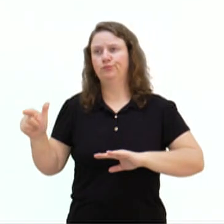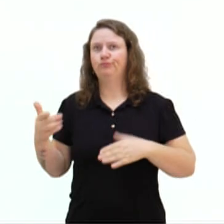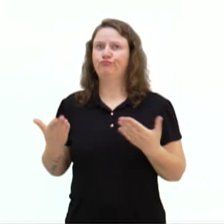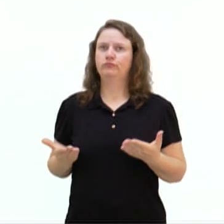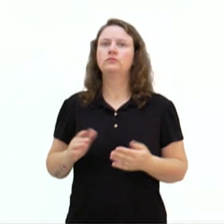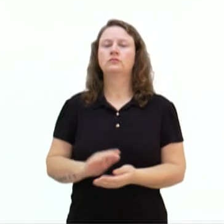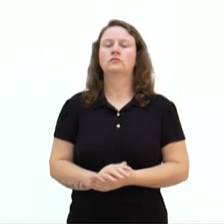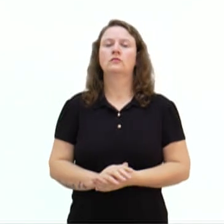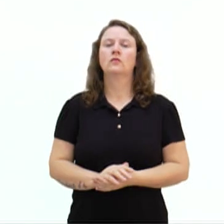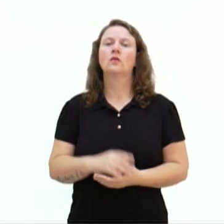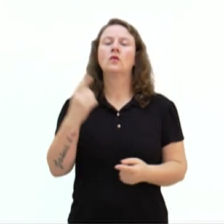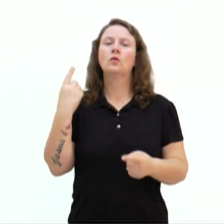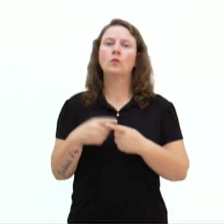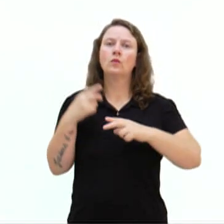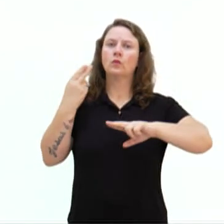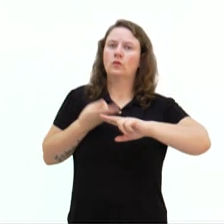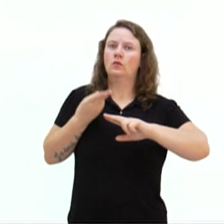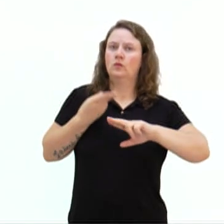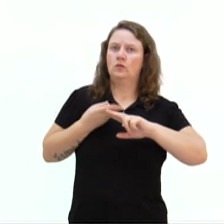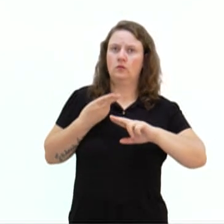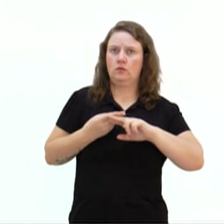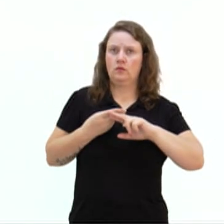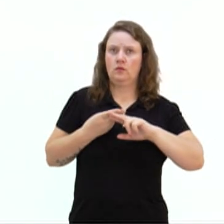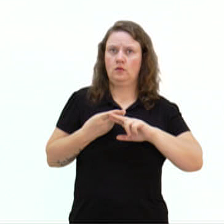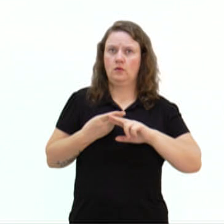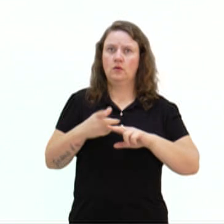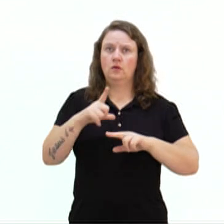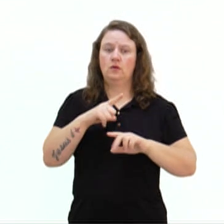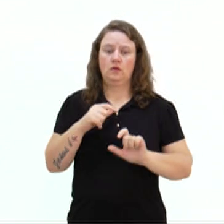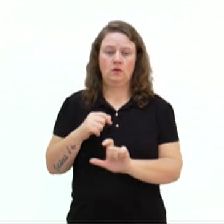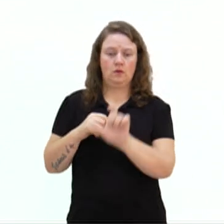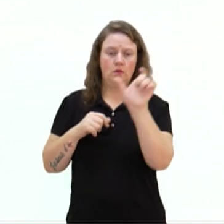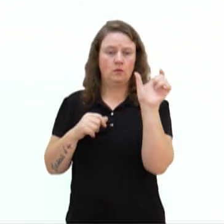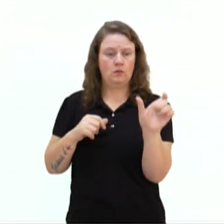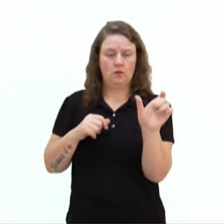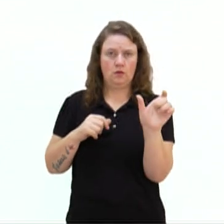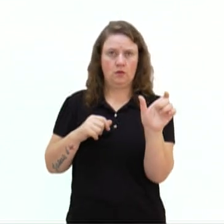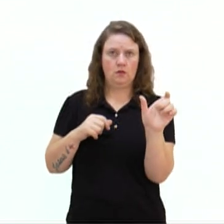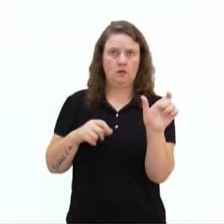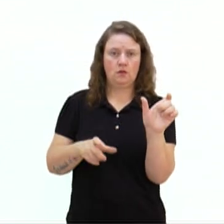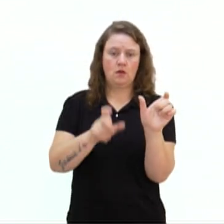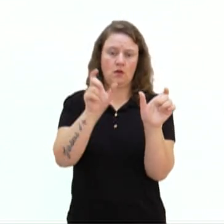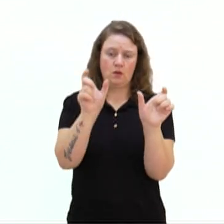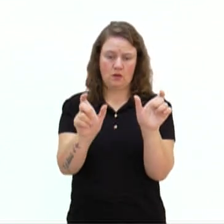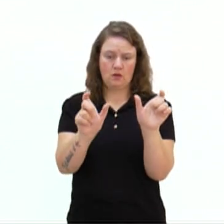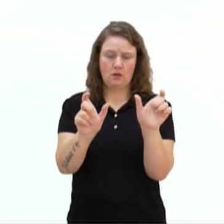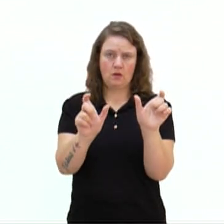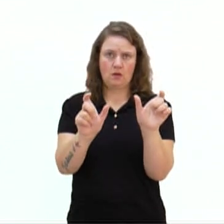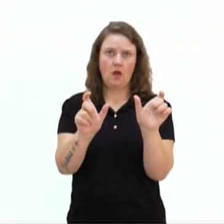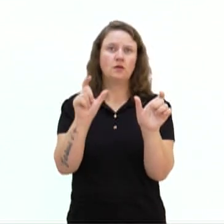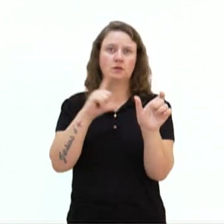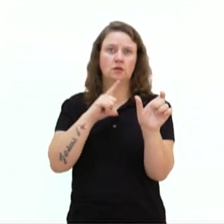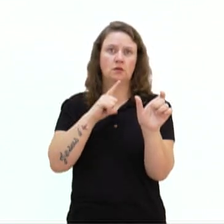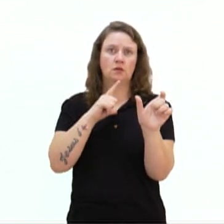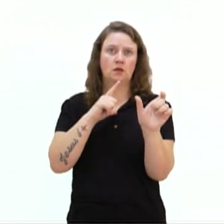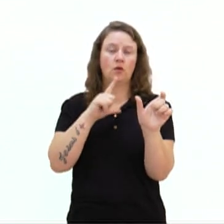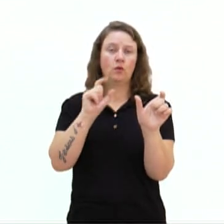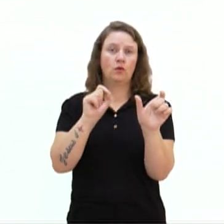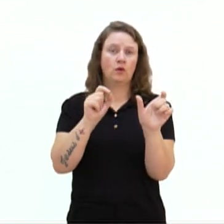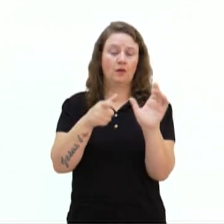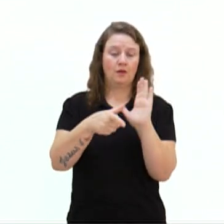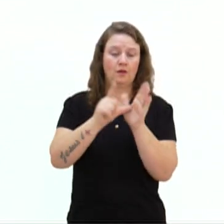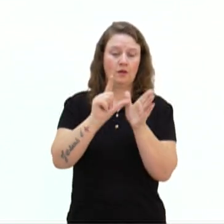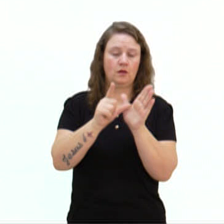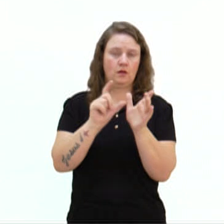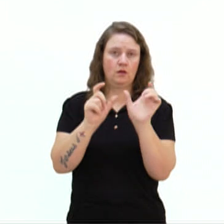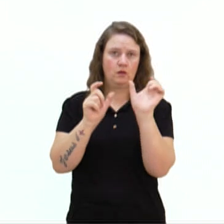quando o prefixo termina em vogal e a segunda palavra começa com a mesma vogal. Simples. Prefixo, que vem